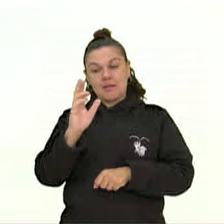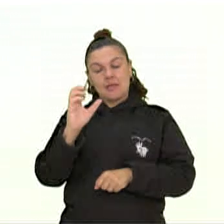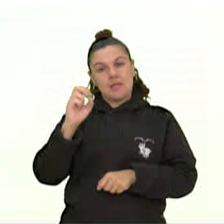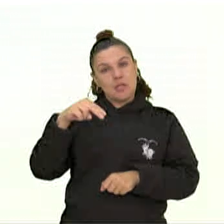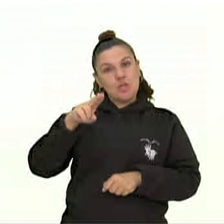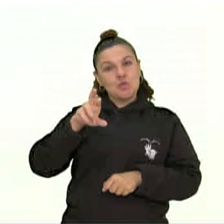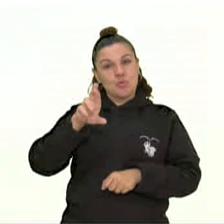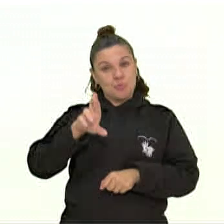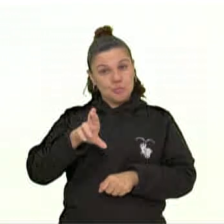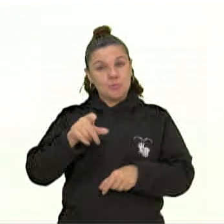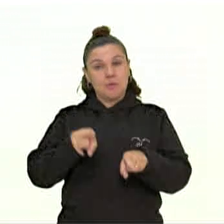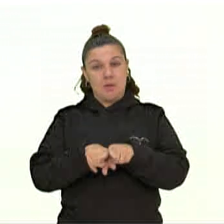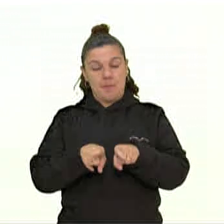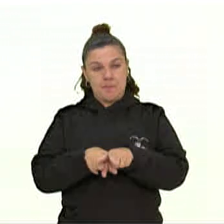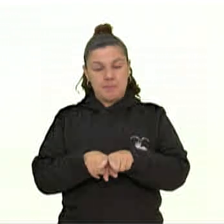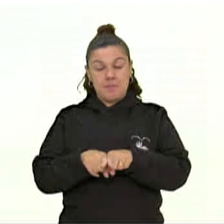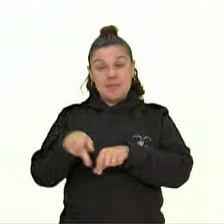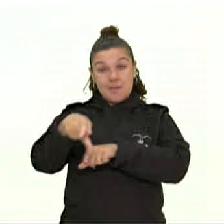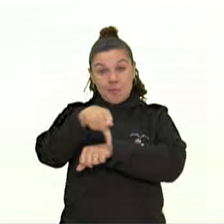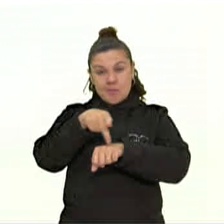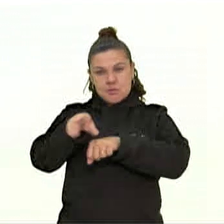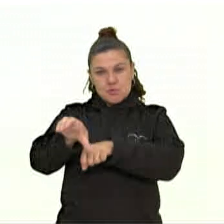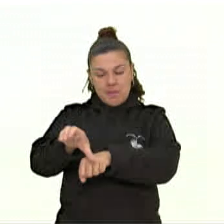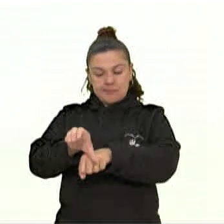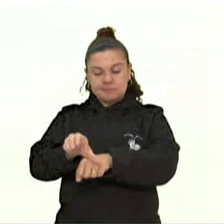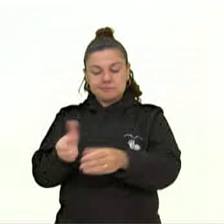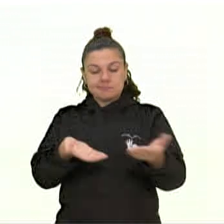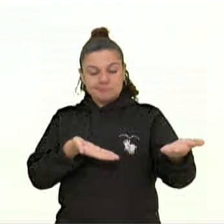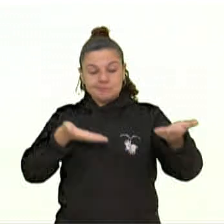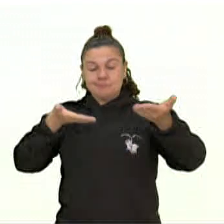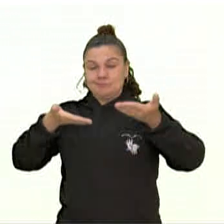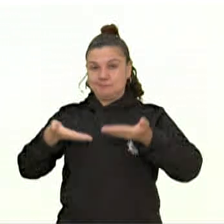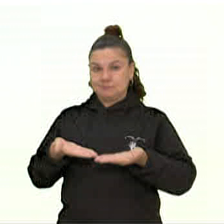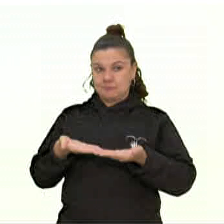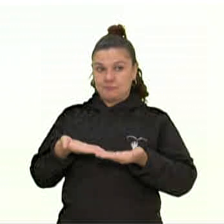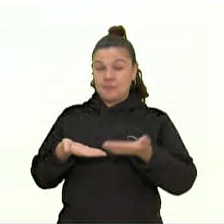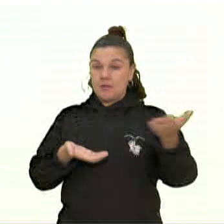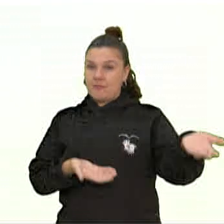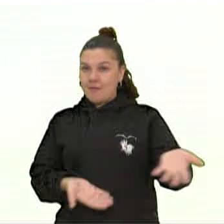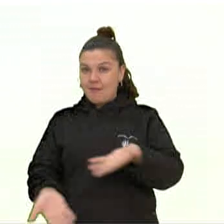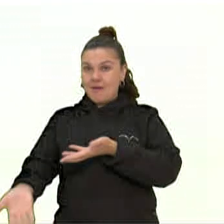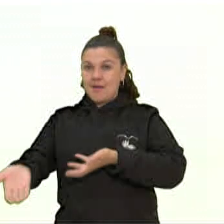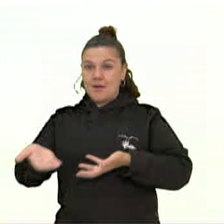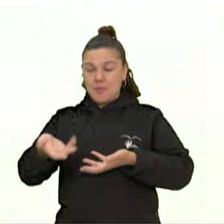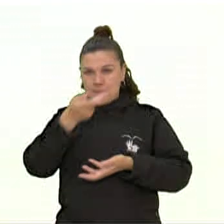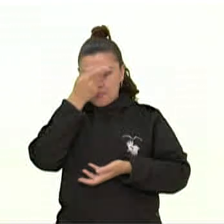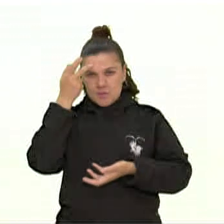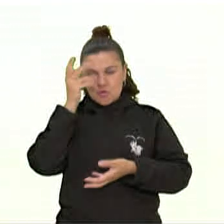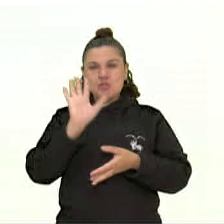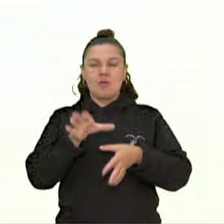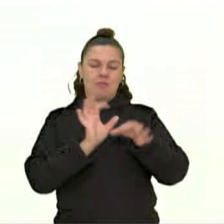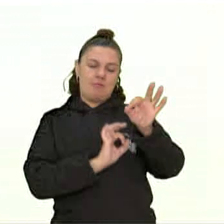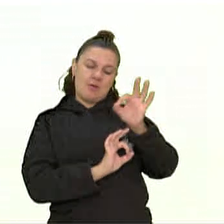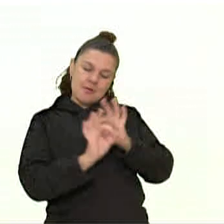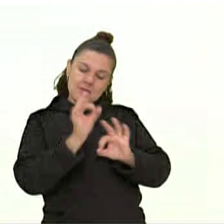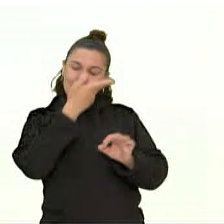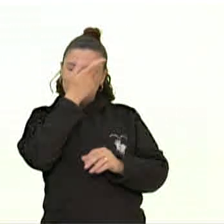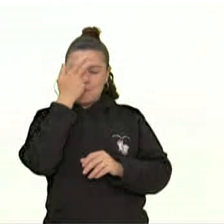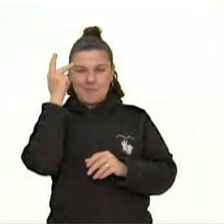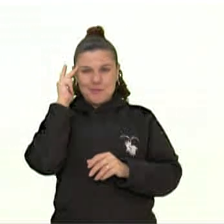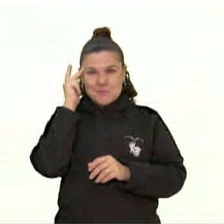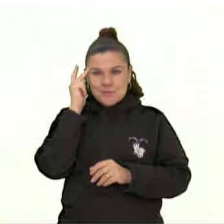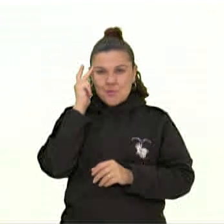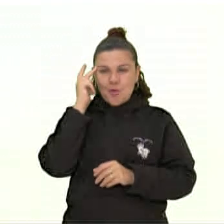Associação dos Refugiados, esses países anfitriões vêm recebendo com uma certa estrutura, né, recebendo,